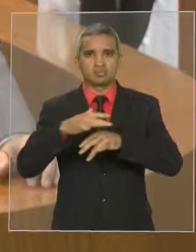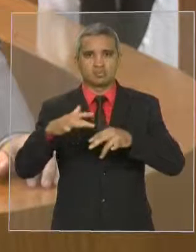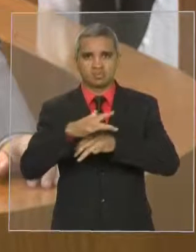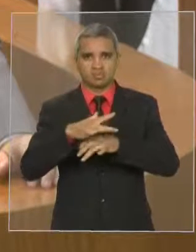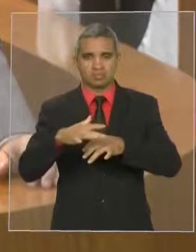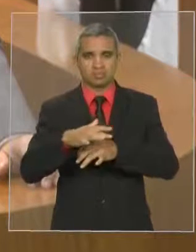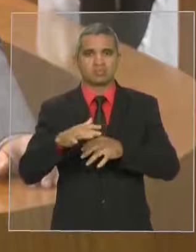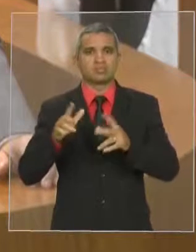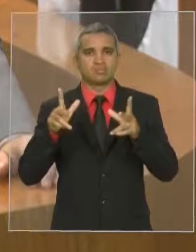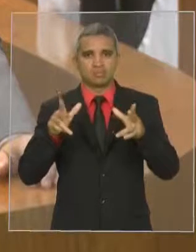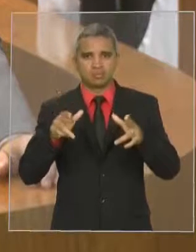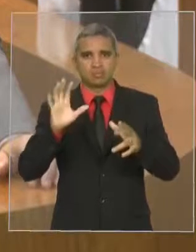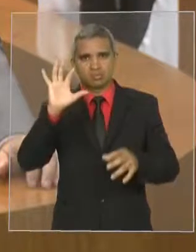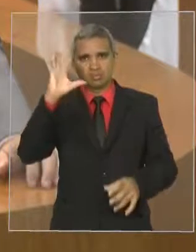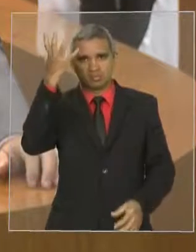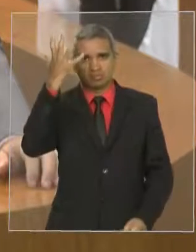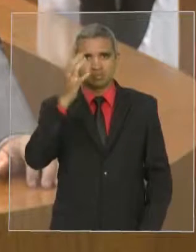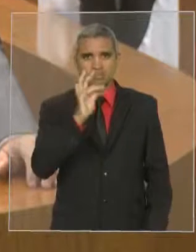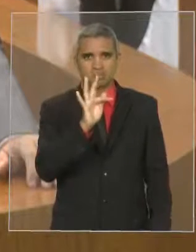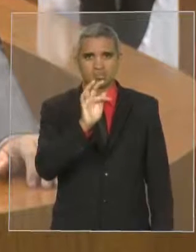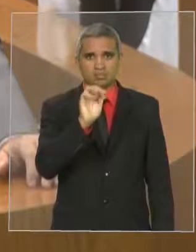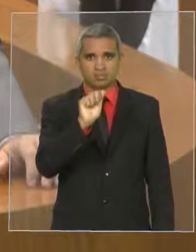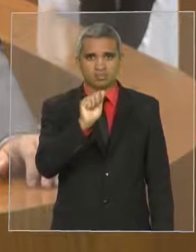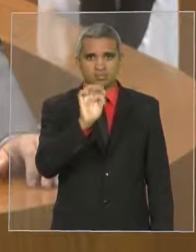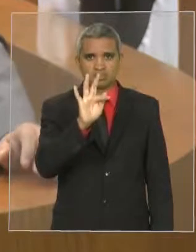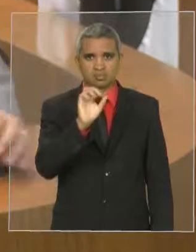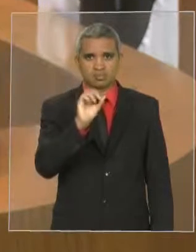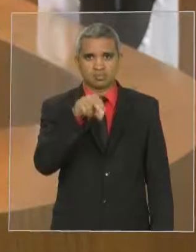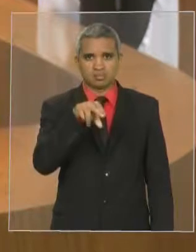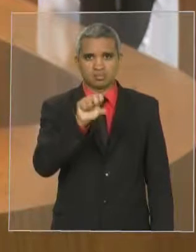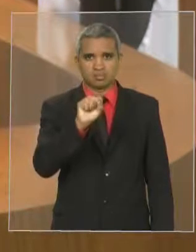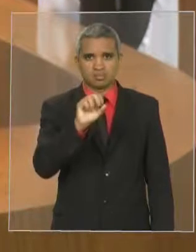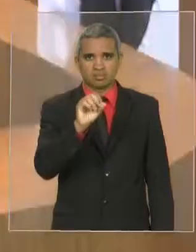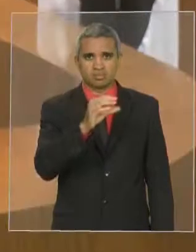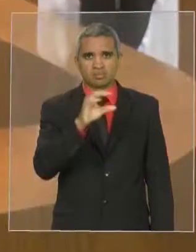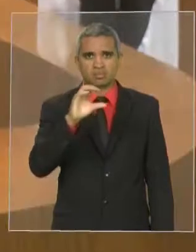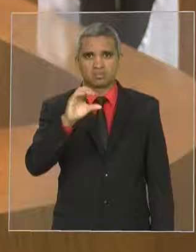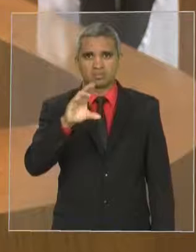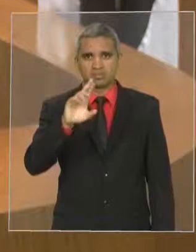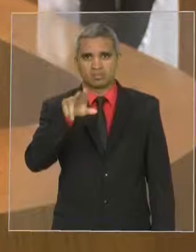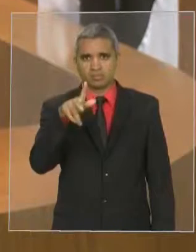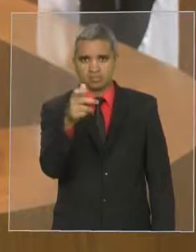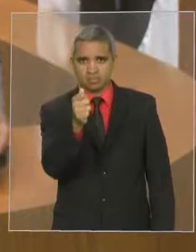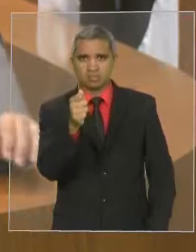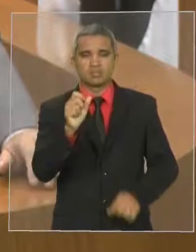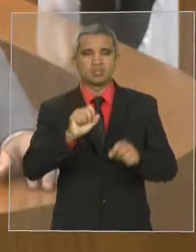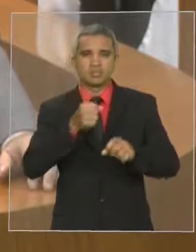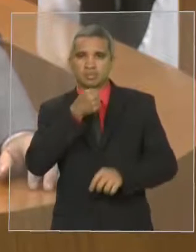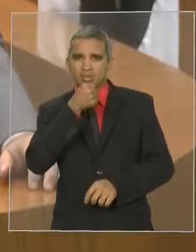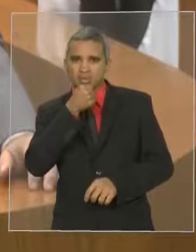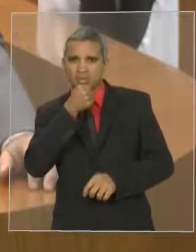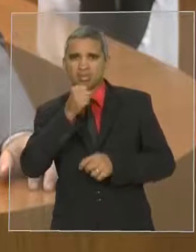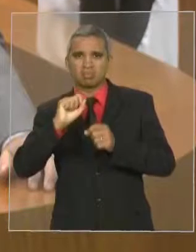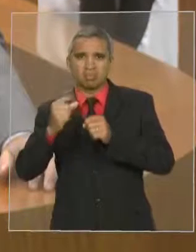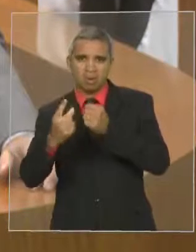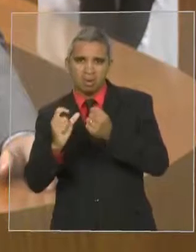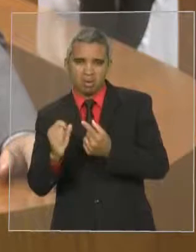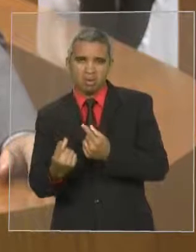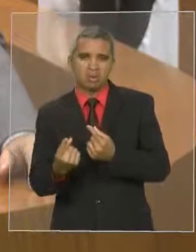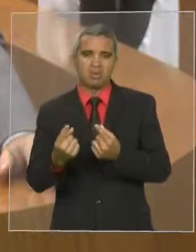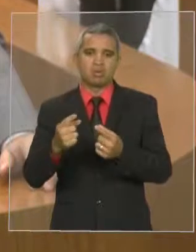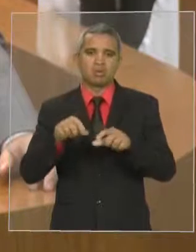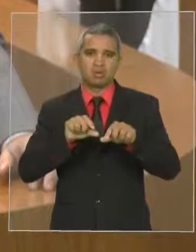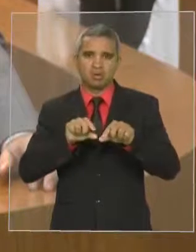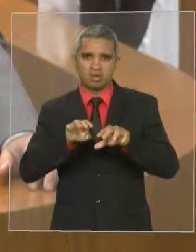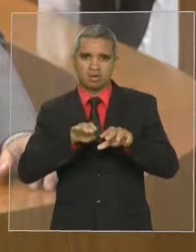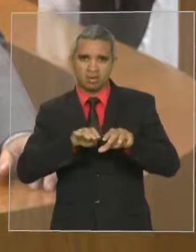Cunha. Foram destruídos equipamentos como computadores, microfone, mesas de som da referida